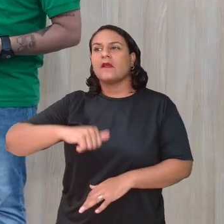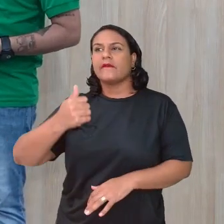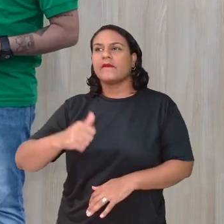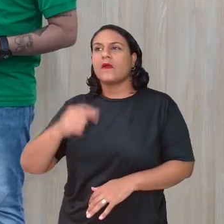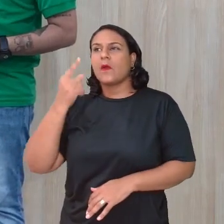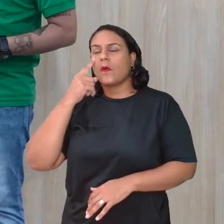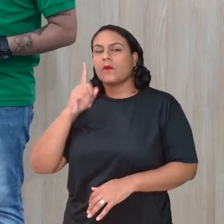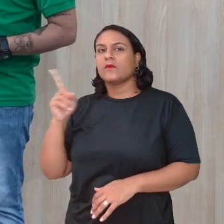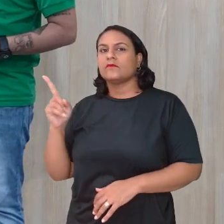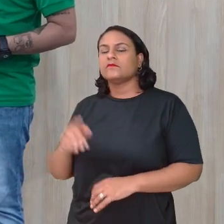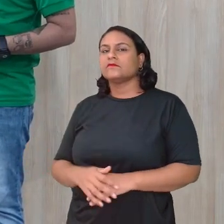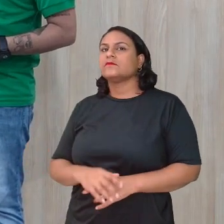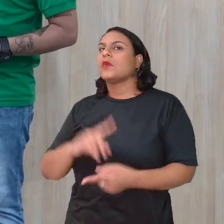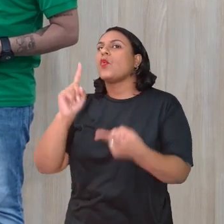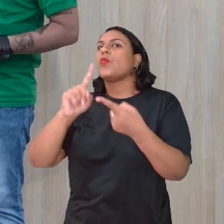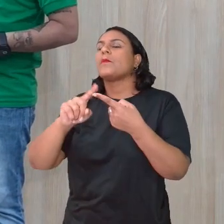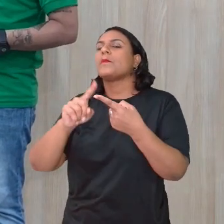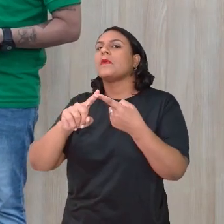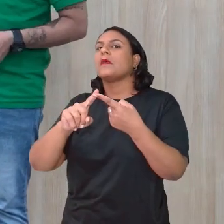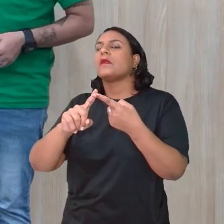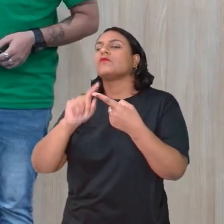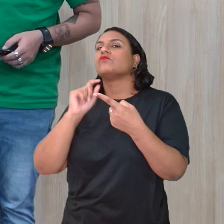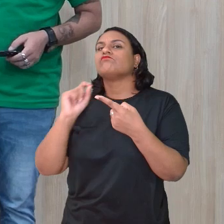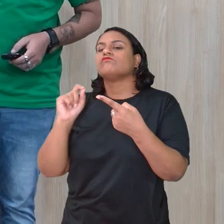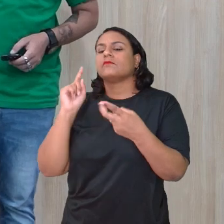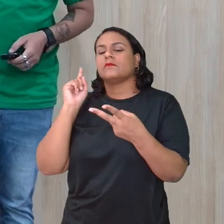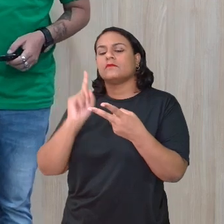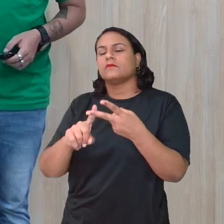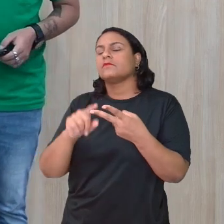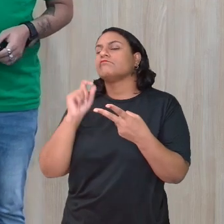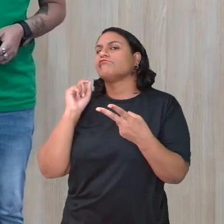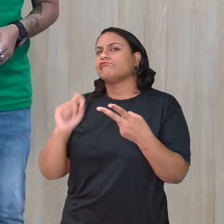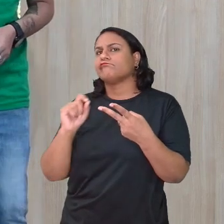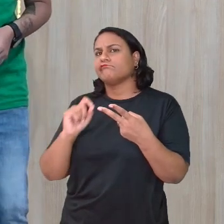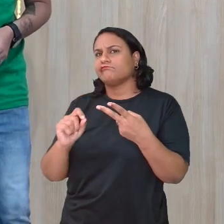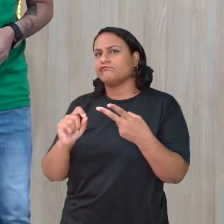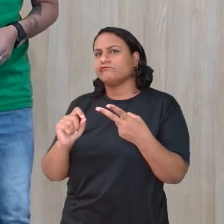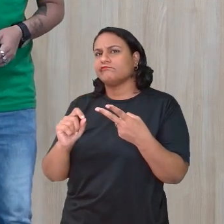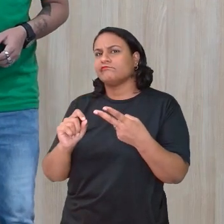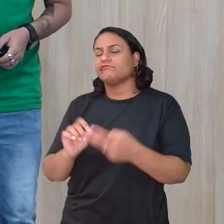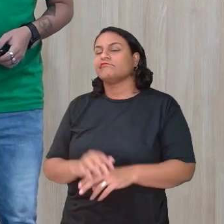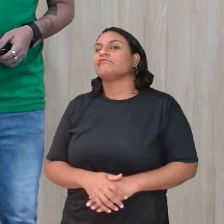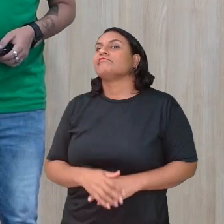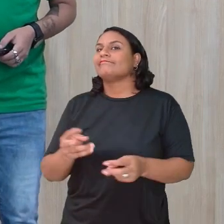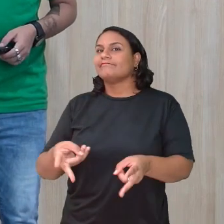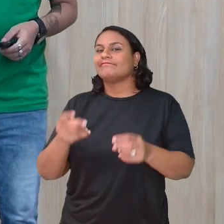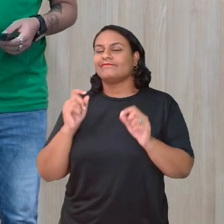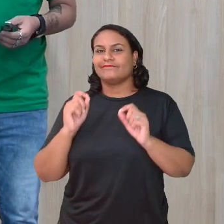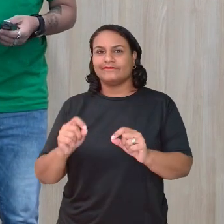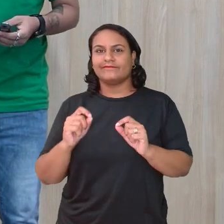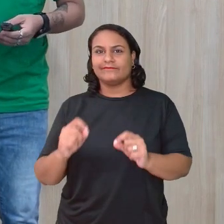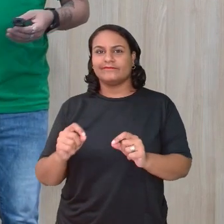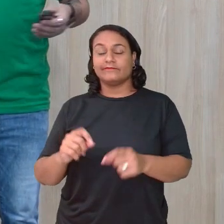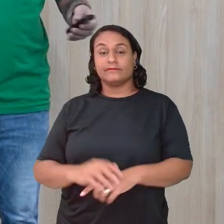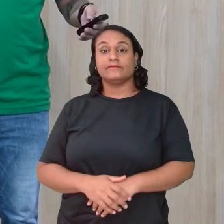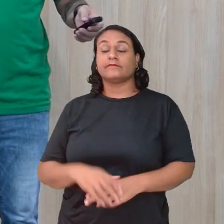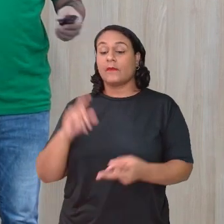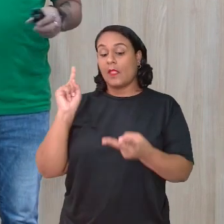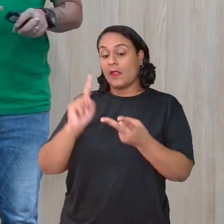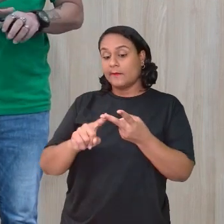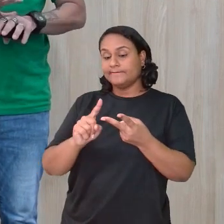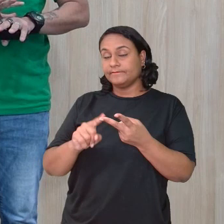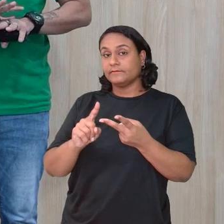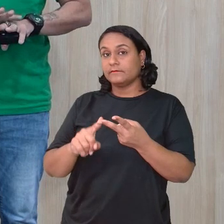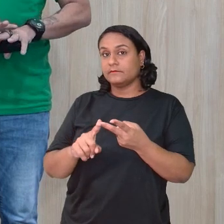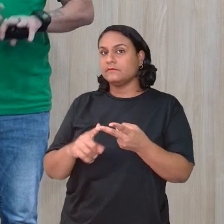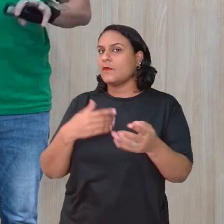seja, quem são os casos favoráveis e quem são os casos possíveis. Percebe o seguinte, que os casos possíveis